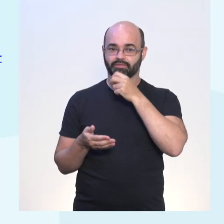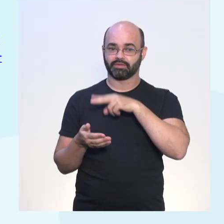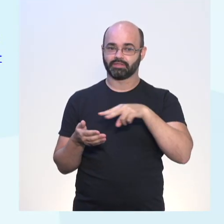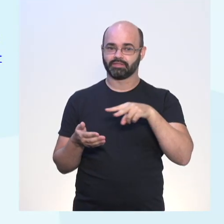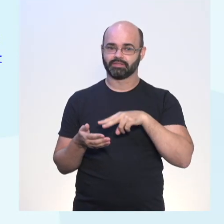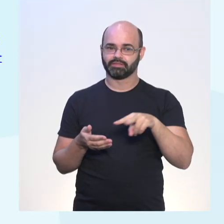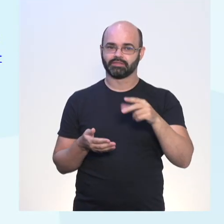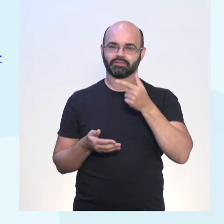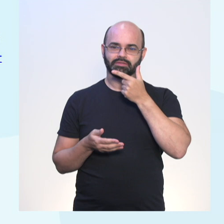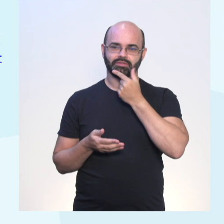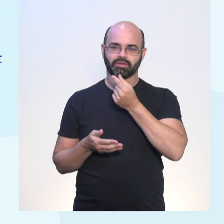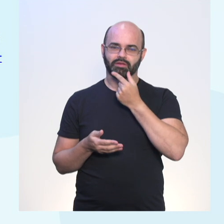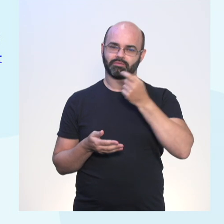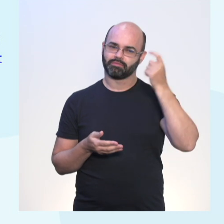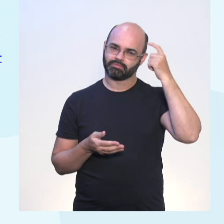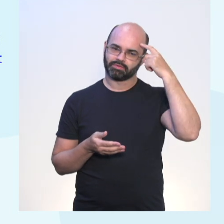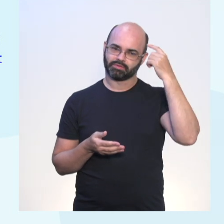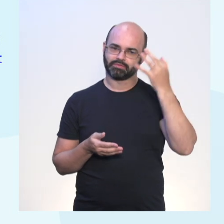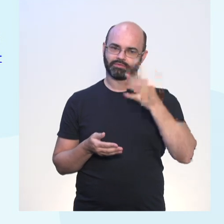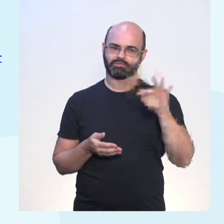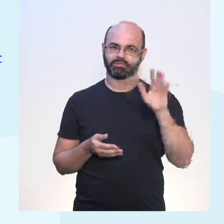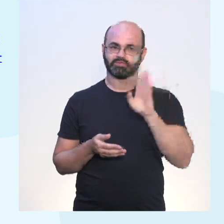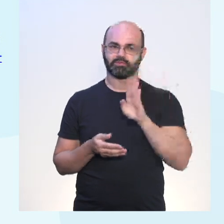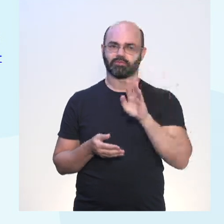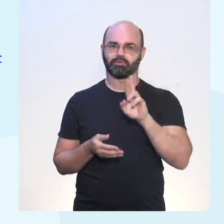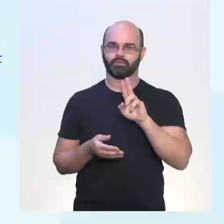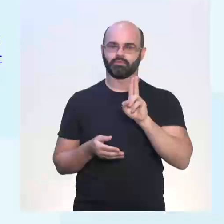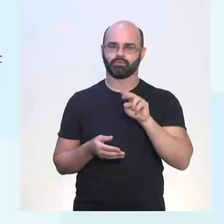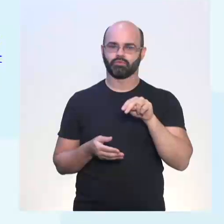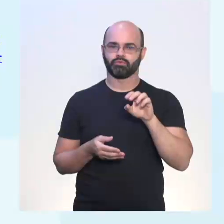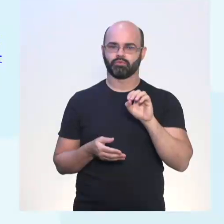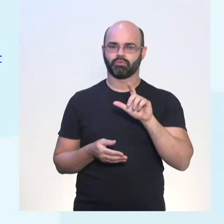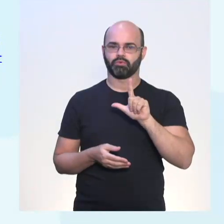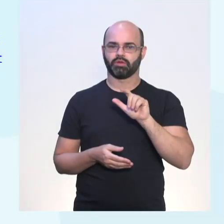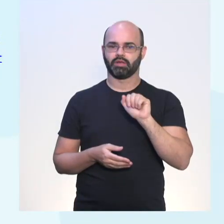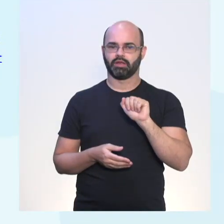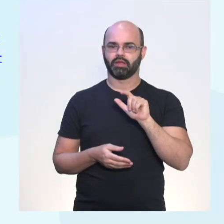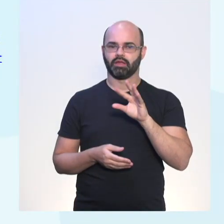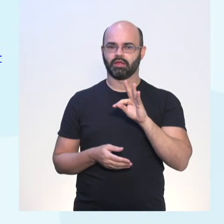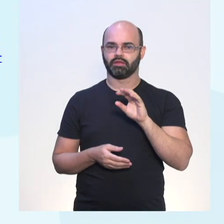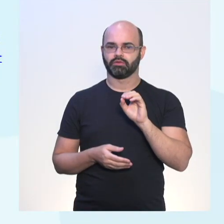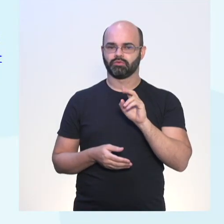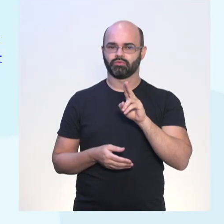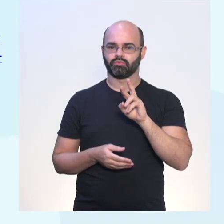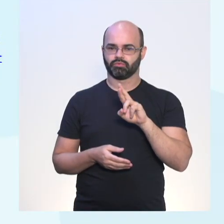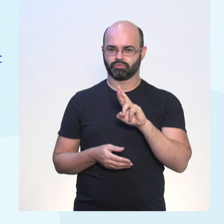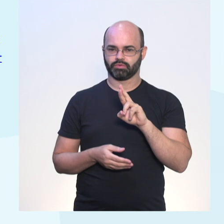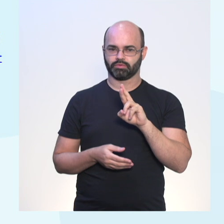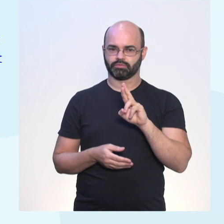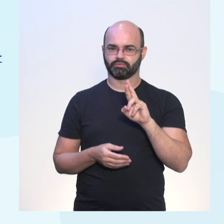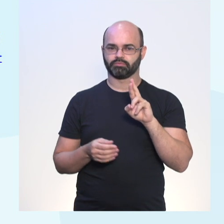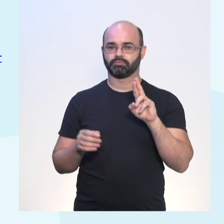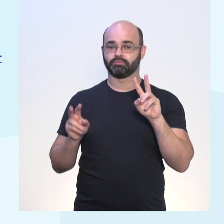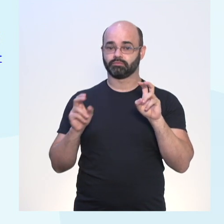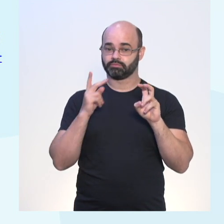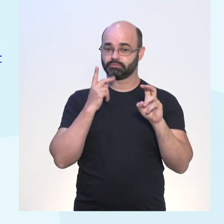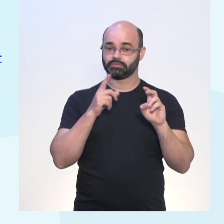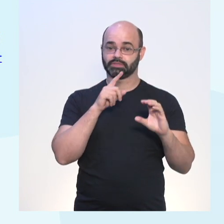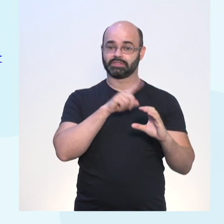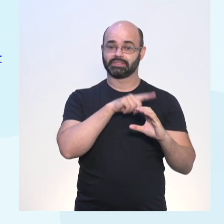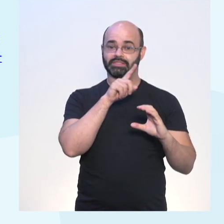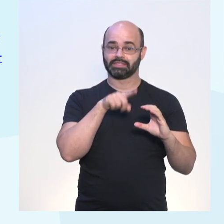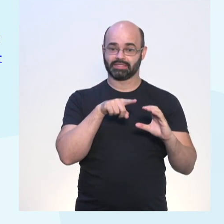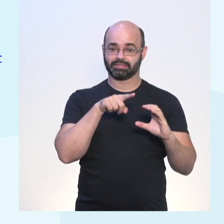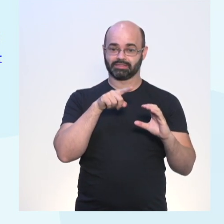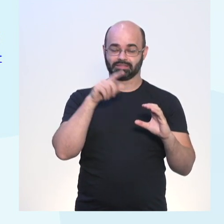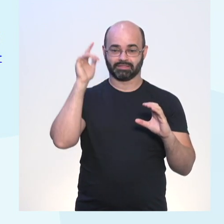um pensador, né, francês, o Bruno Latour, né, em que ele defende que o objetivo da ciência não é